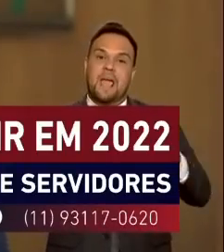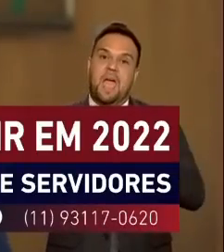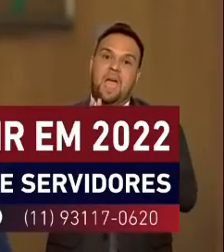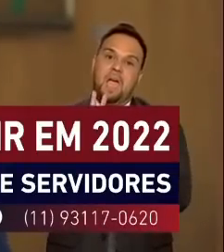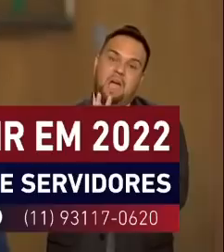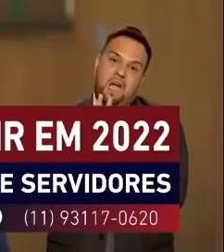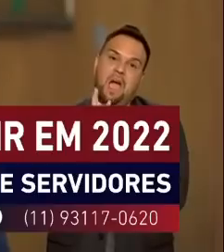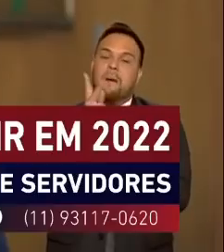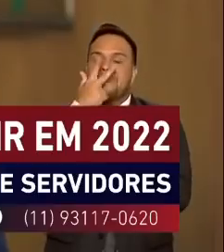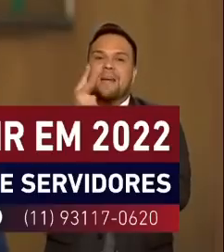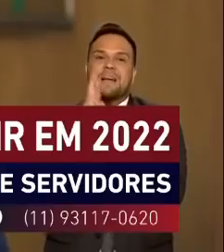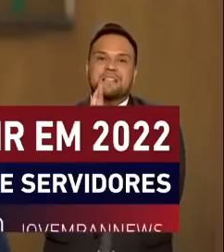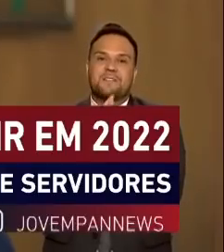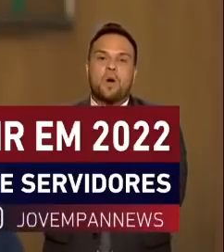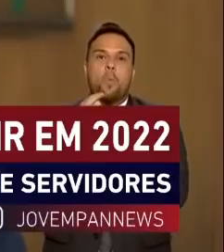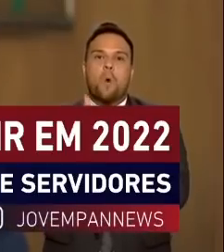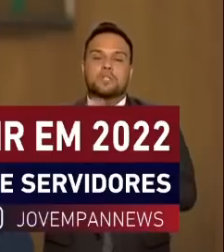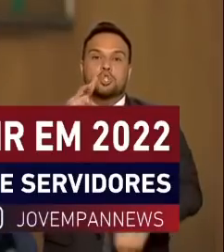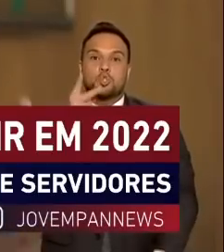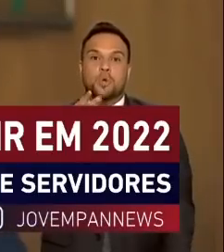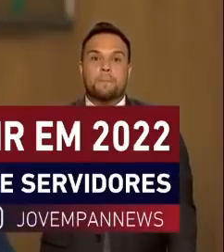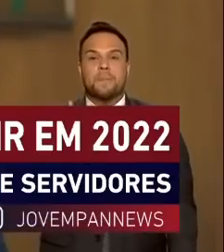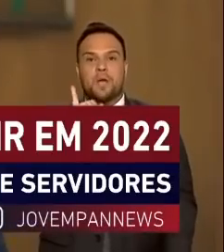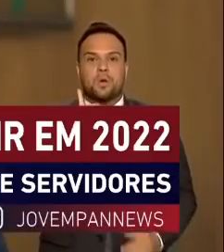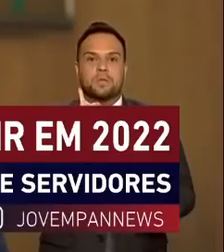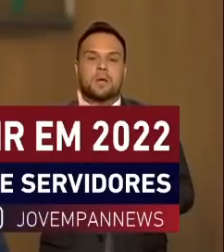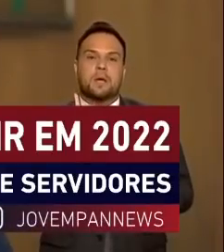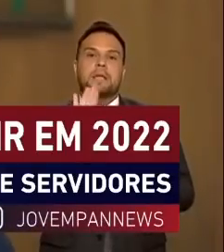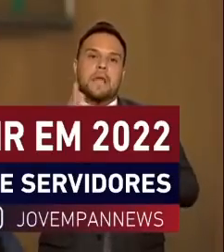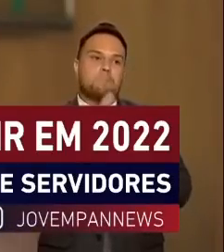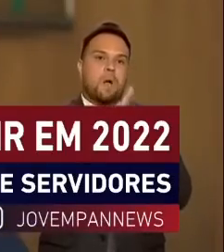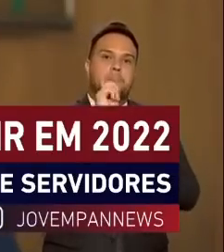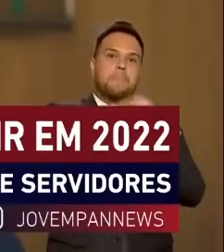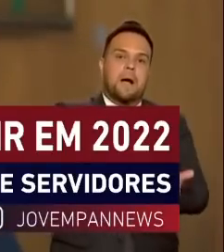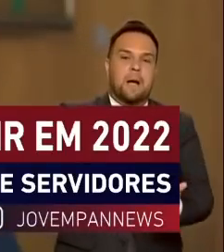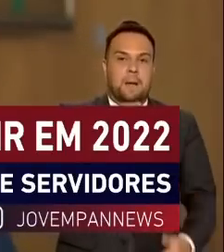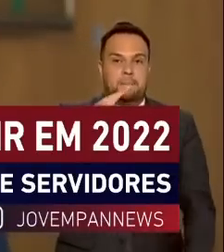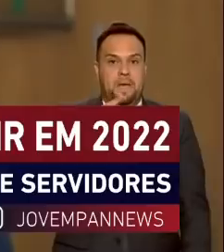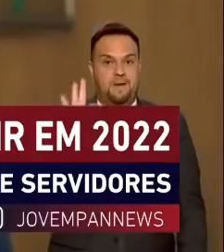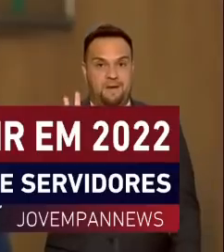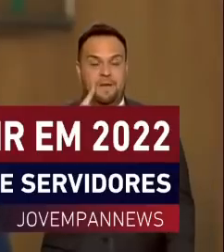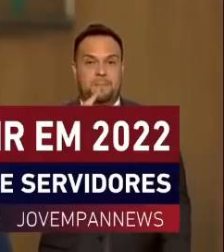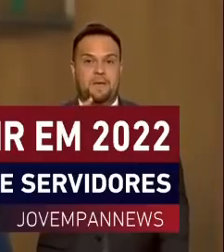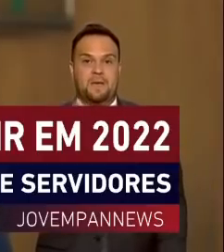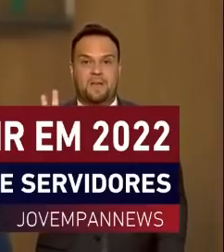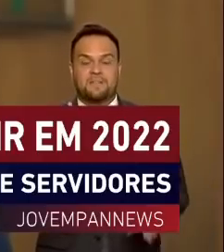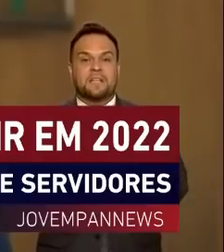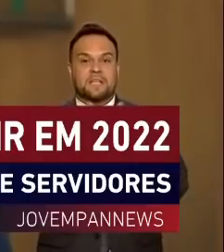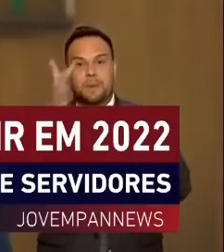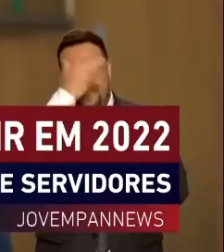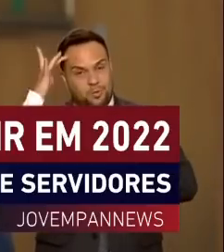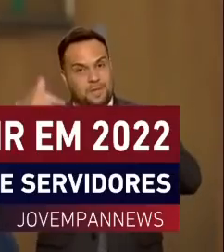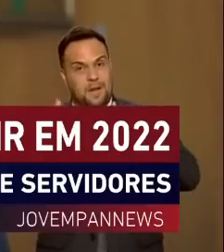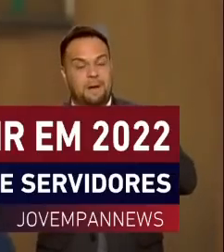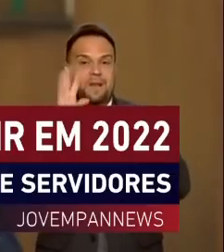verdade, quase R$2 bilhões para conceder reposições à PF, à PRF e o pessoal que trabalha no sistema